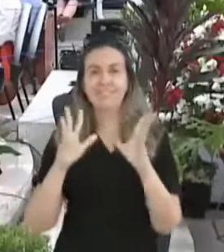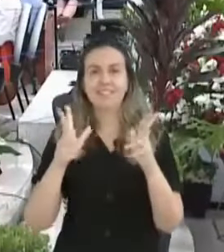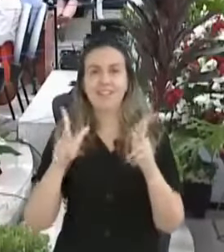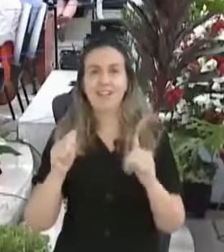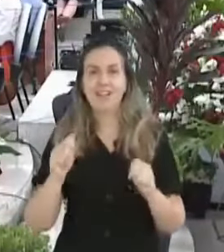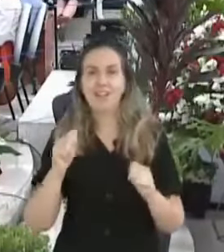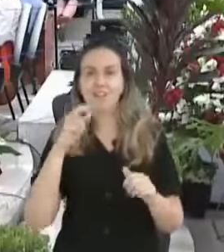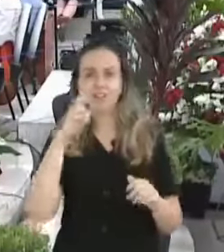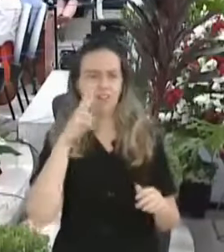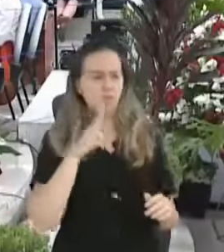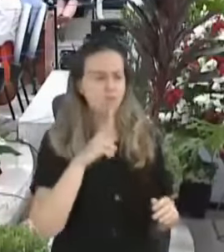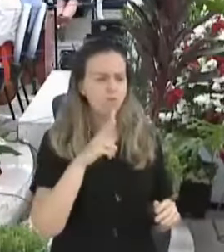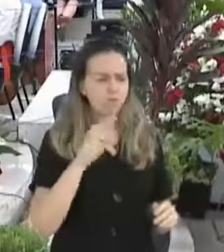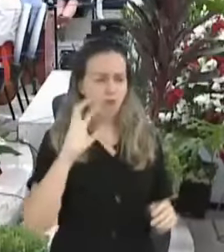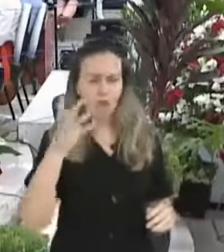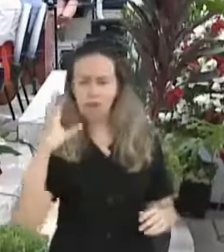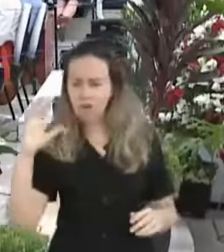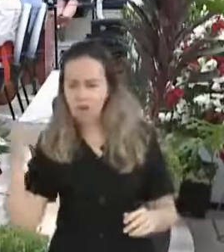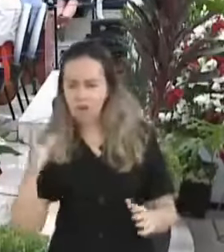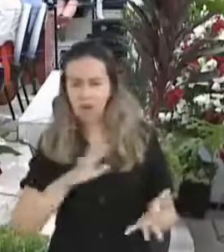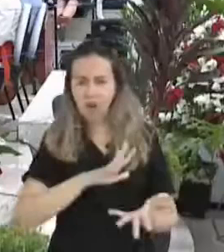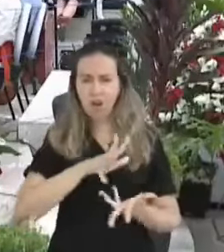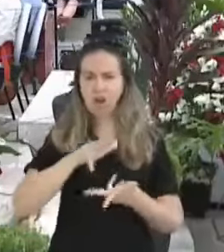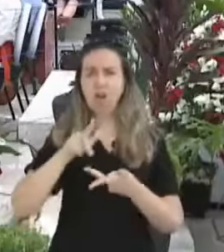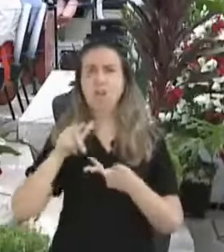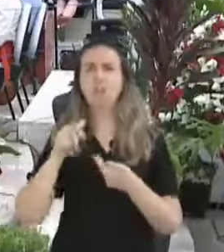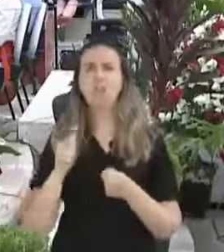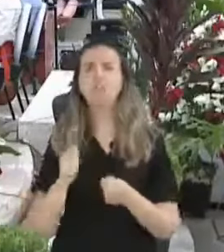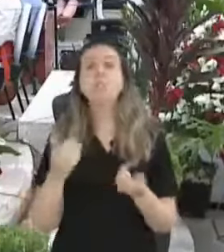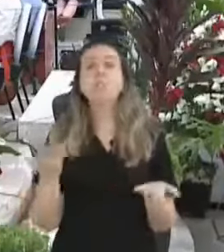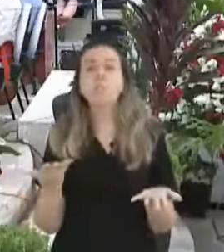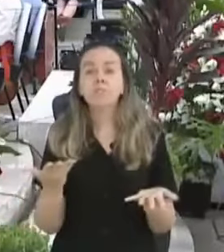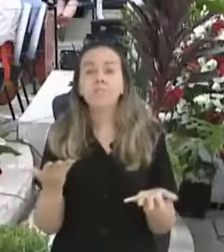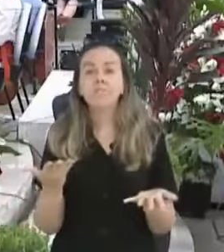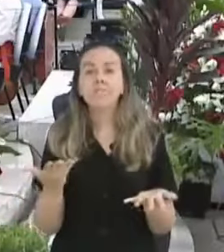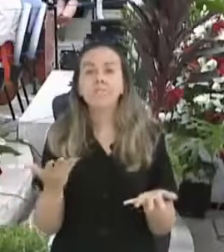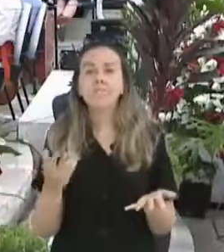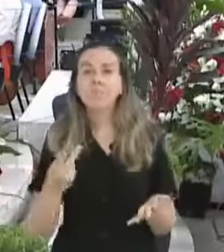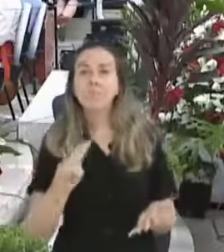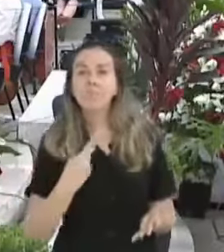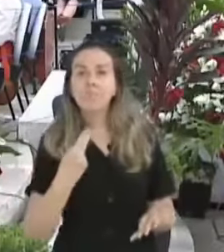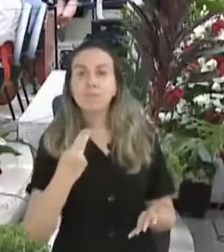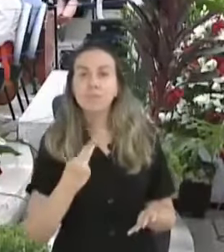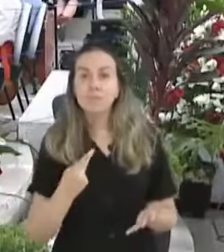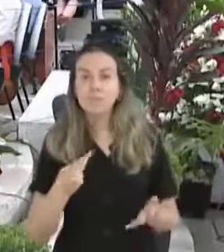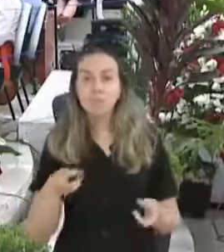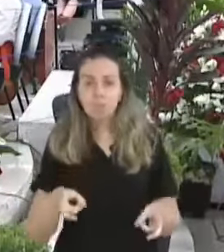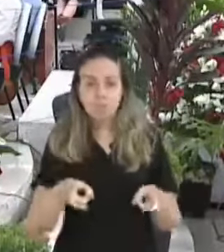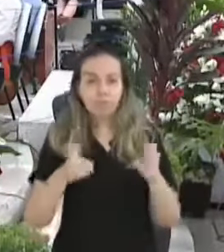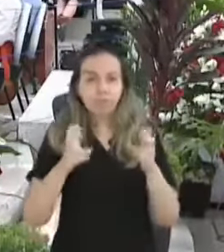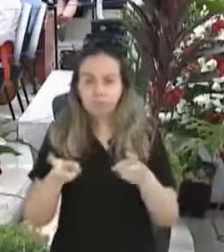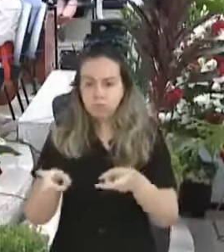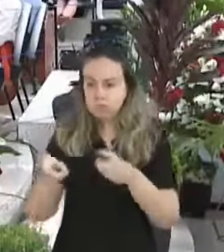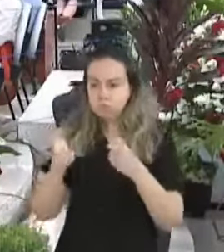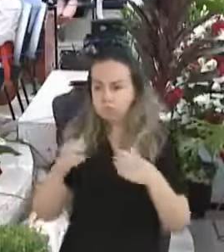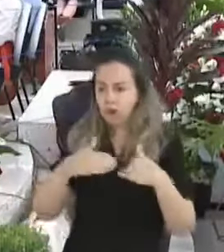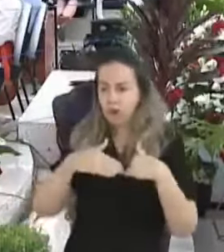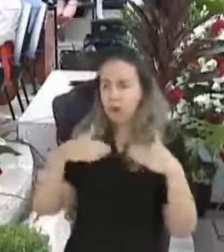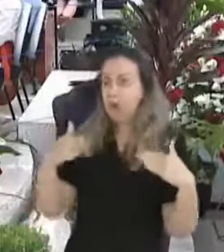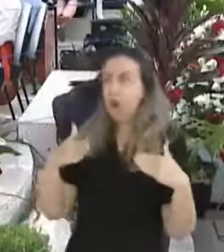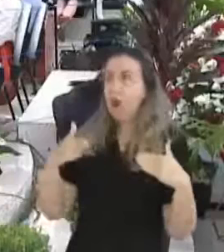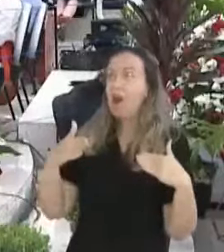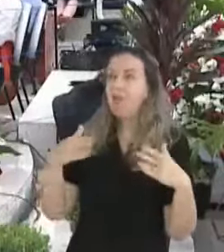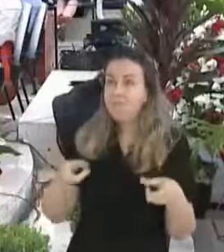esses acontecimentos no mundo para que a igreja do Senhor possa ser despertada de uma